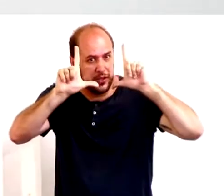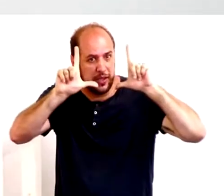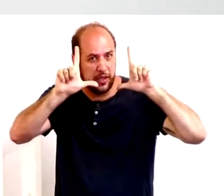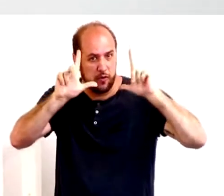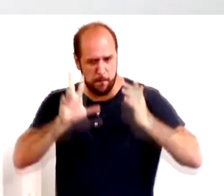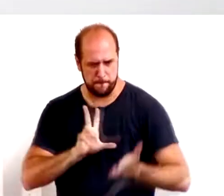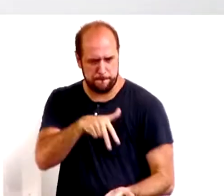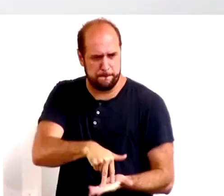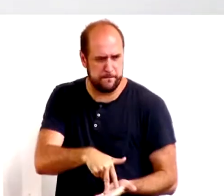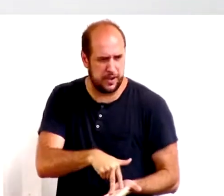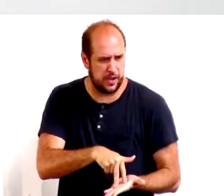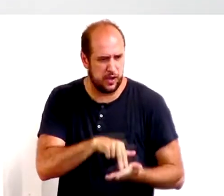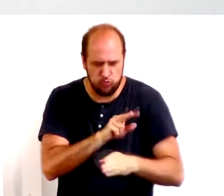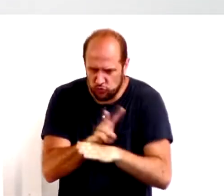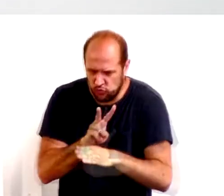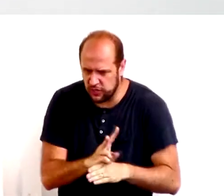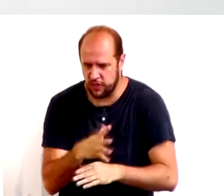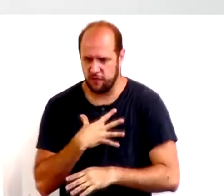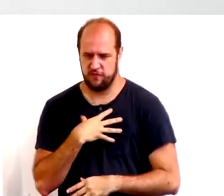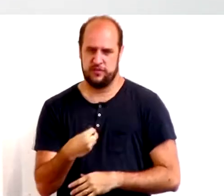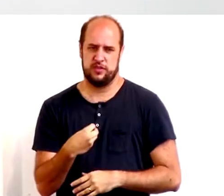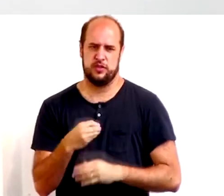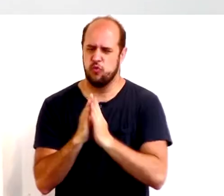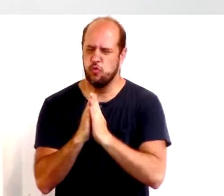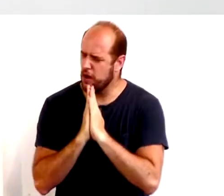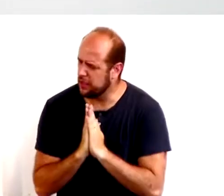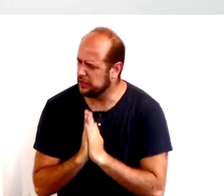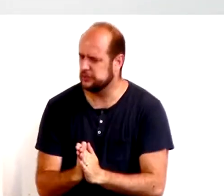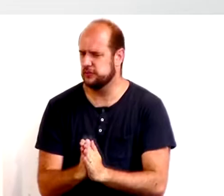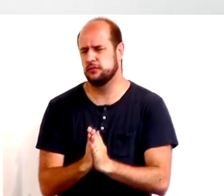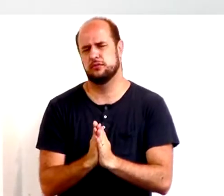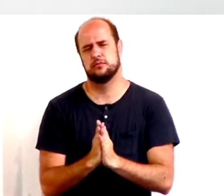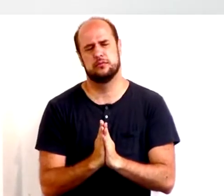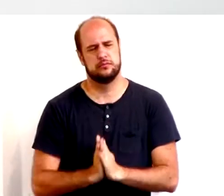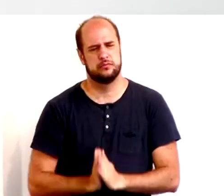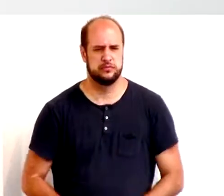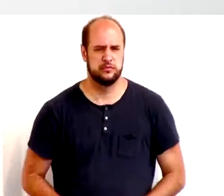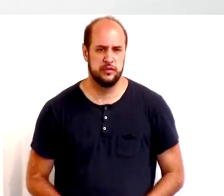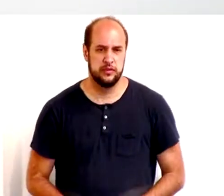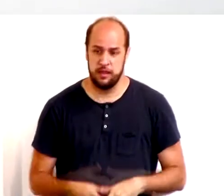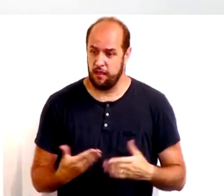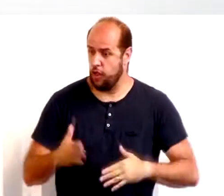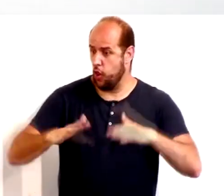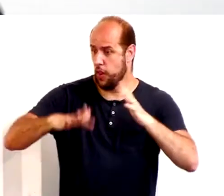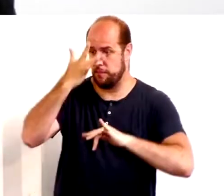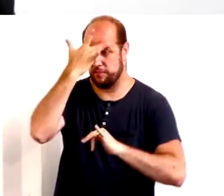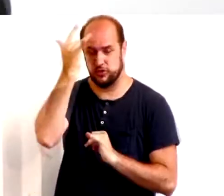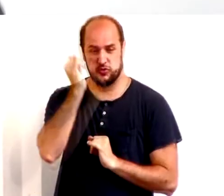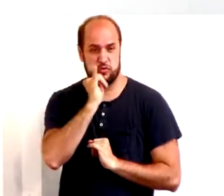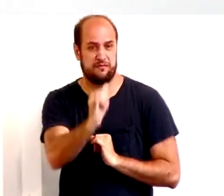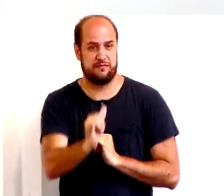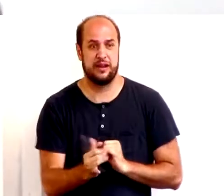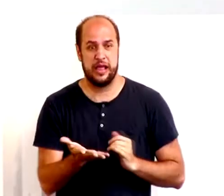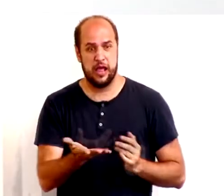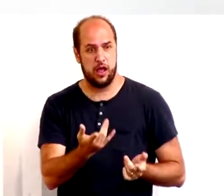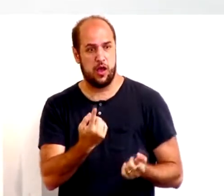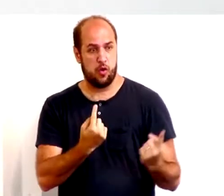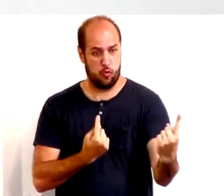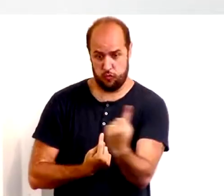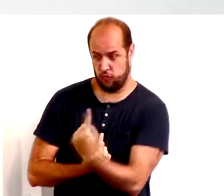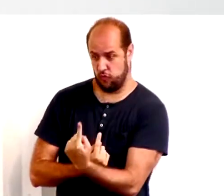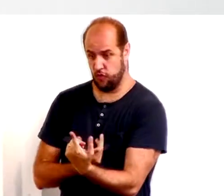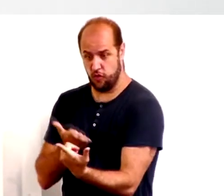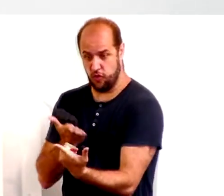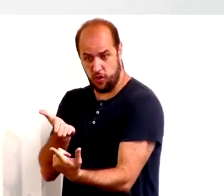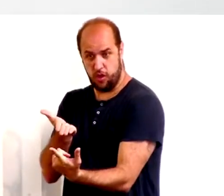com o catecismo menor, ele e Sara, sua esposa. E então, quando as pessoas diziam: Edwards, doutor Edwards,